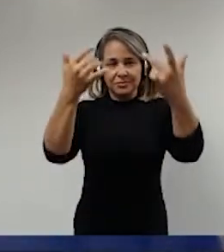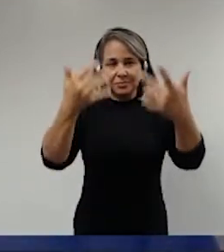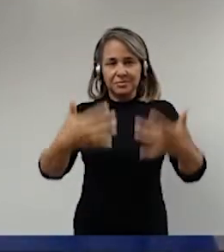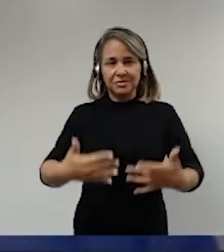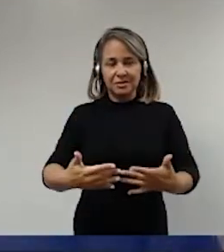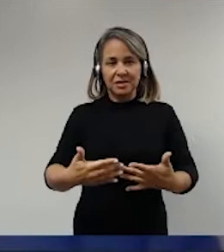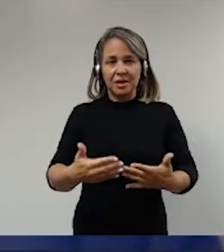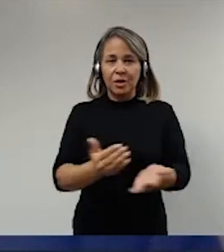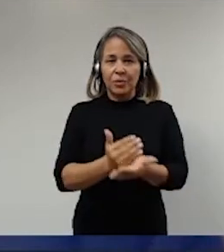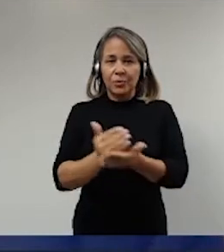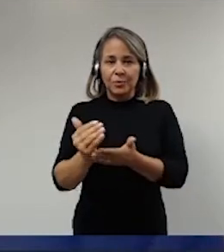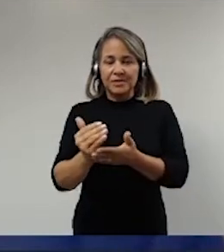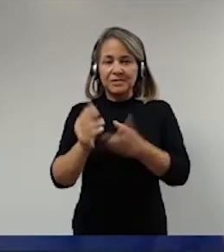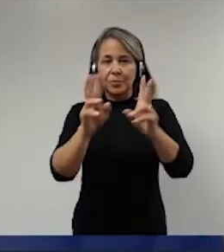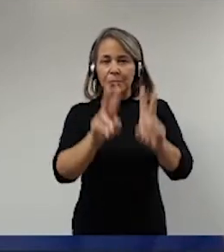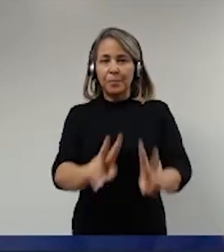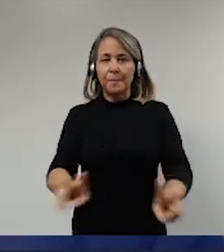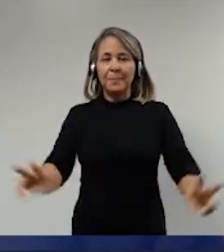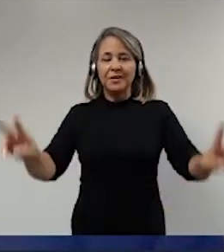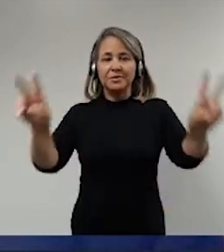traçar um panorama